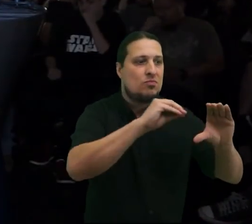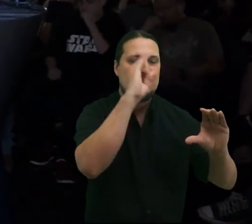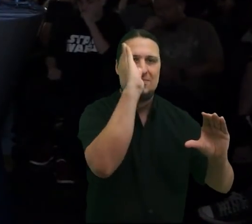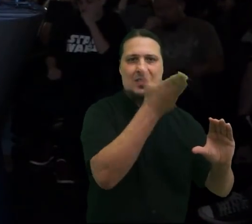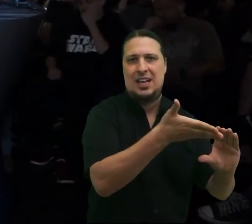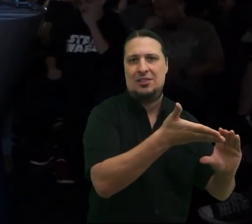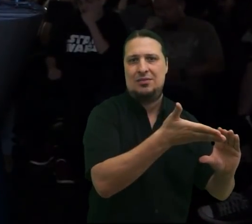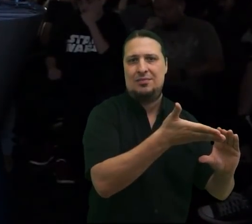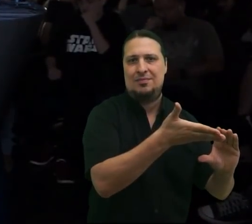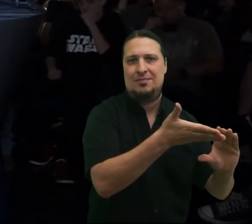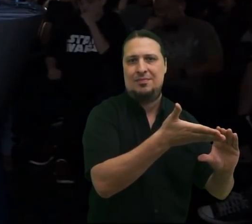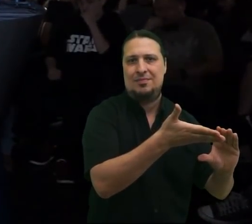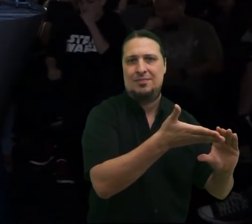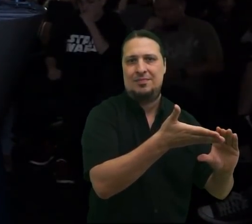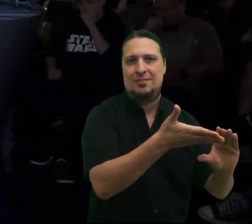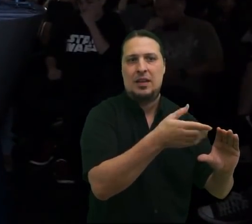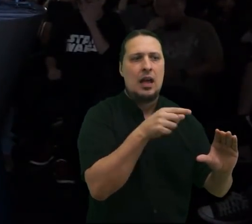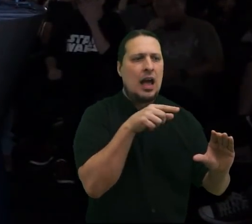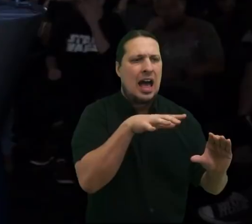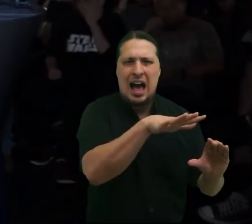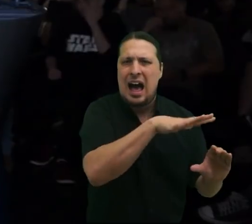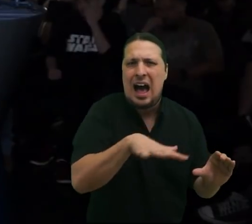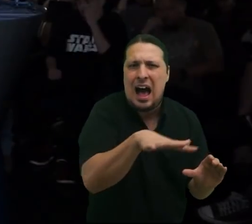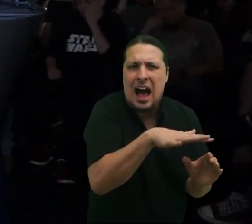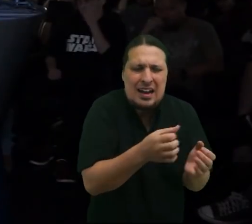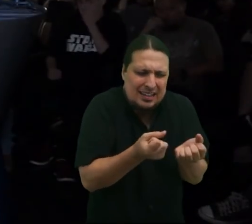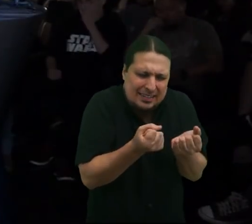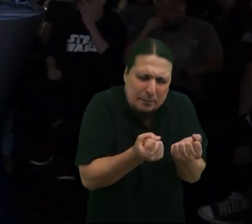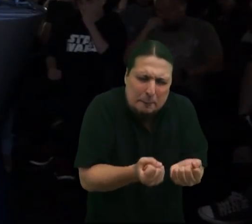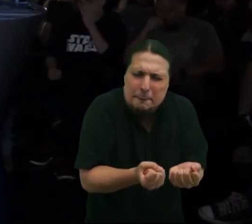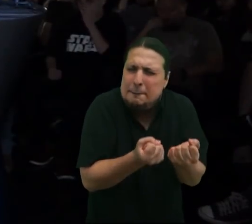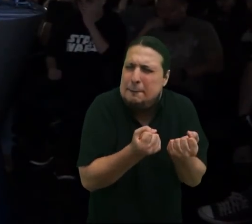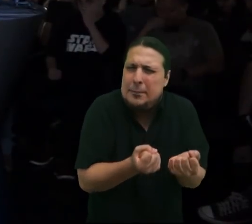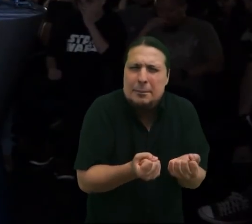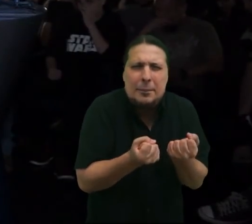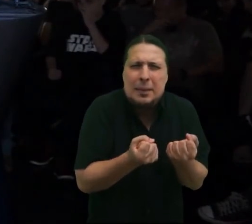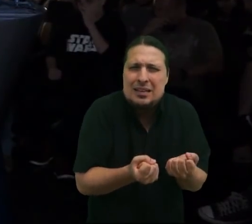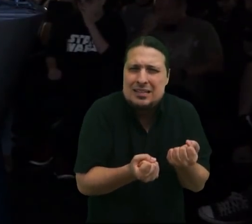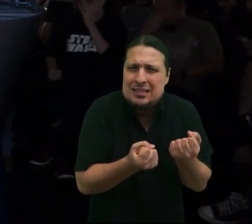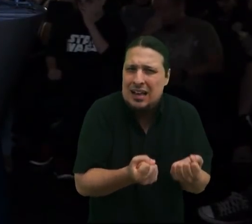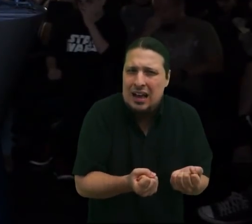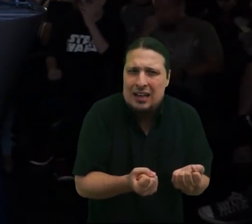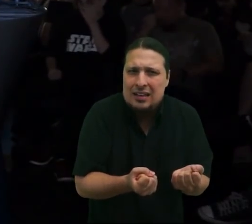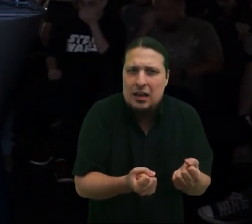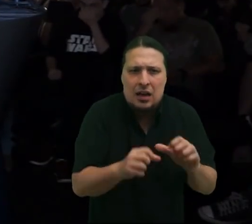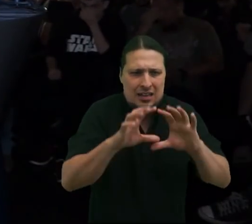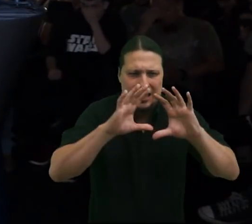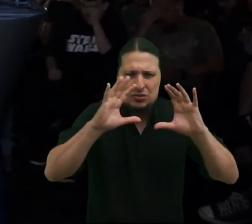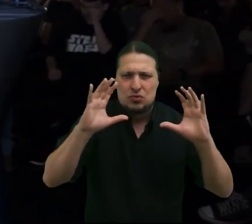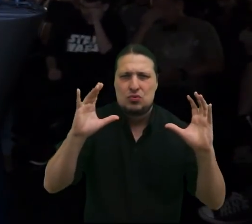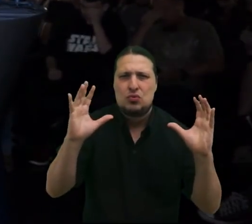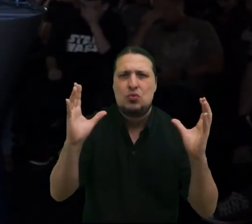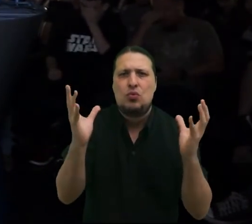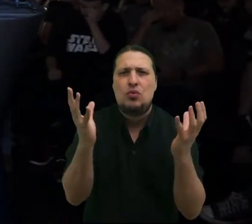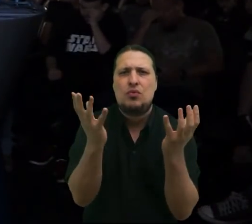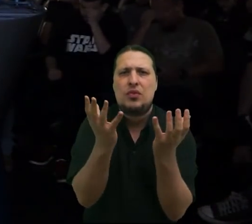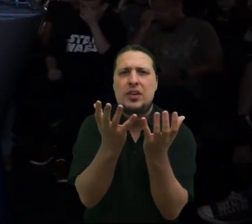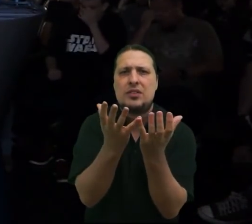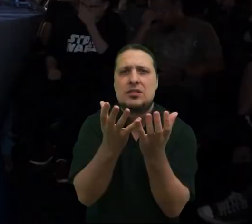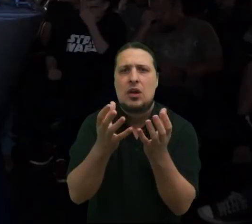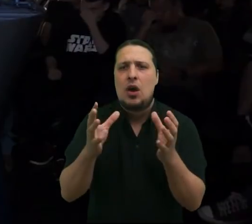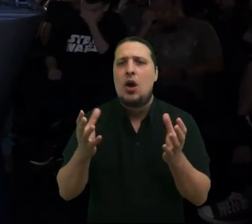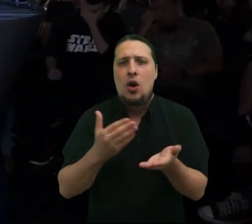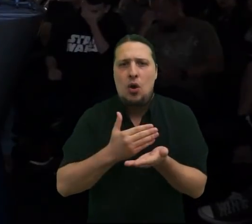possível, sob condições muito específicas. Ninguém conseguiu checar se essas condições específicas aconteceram de verdade. A gente